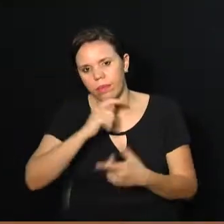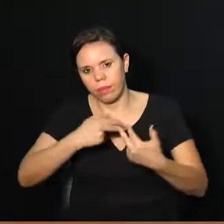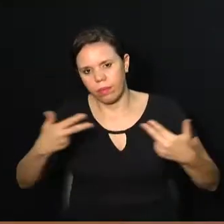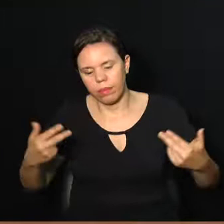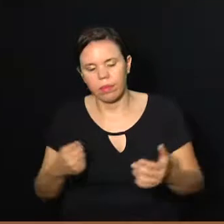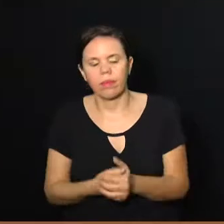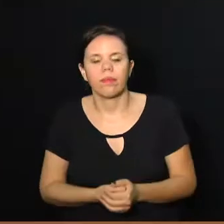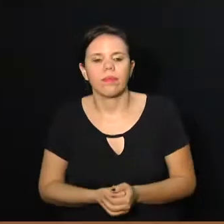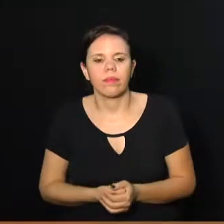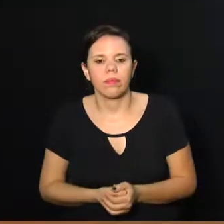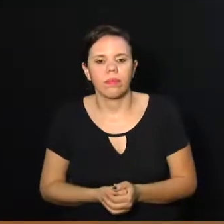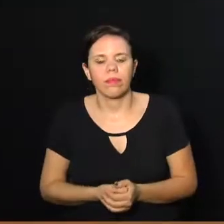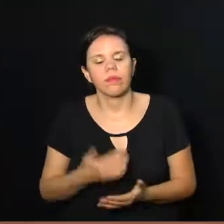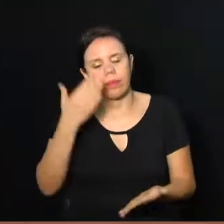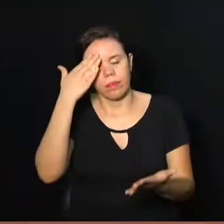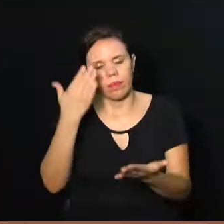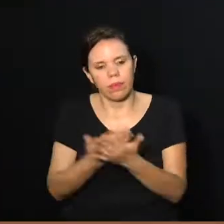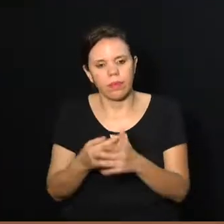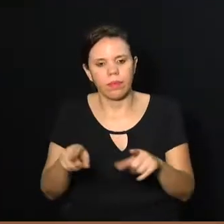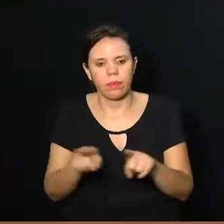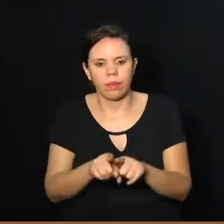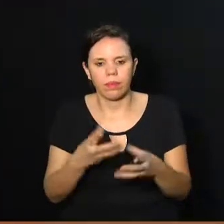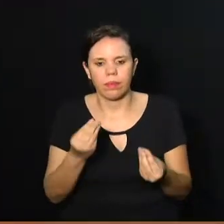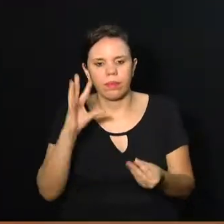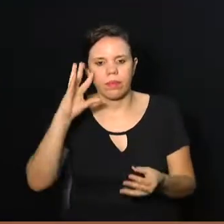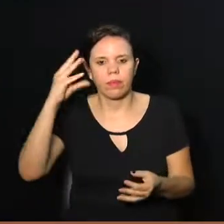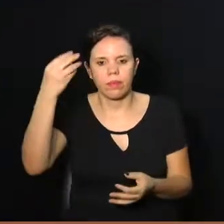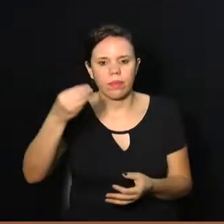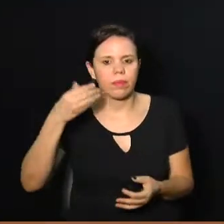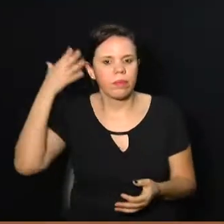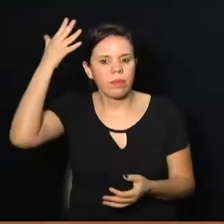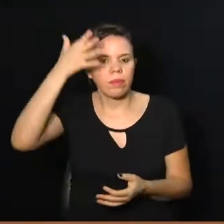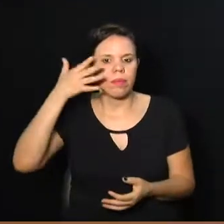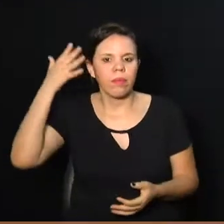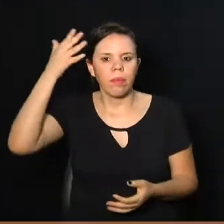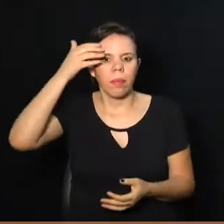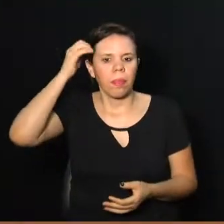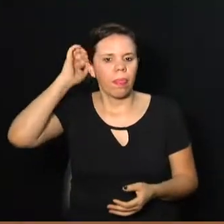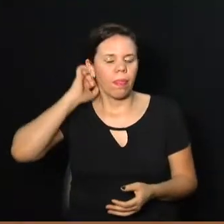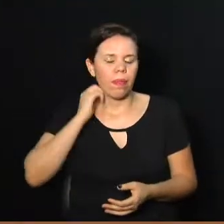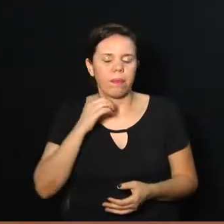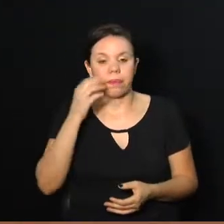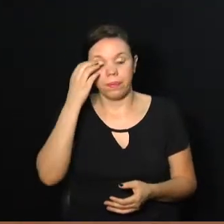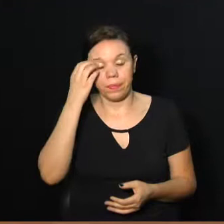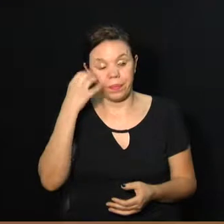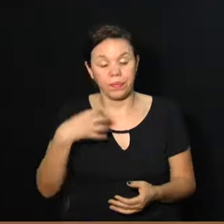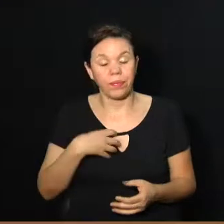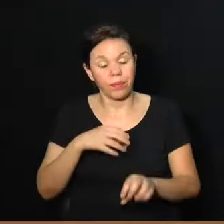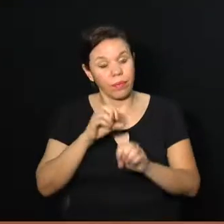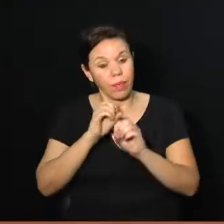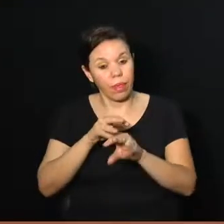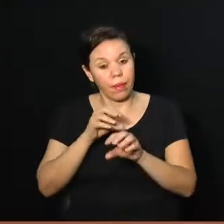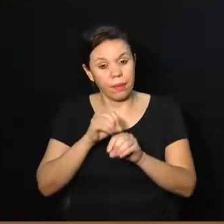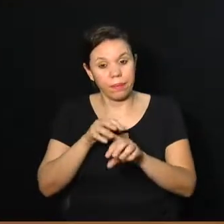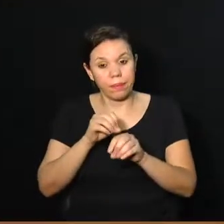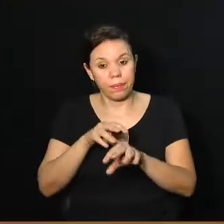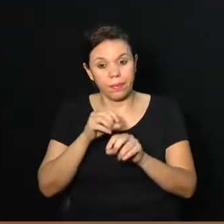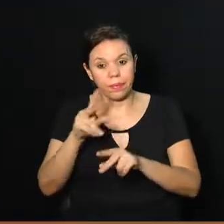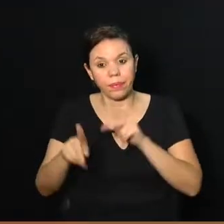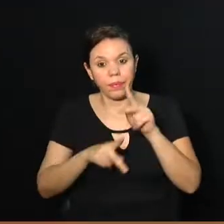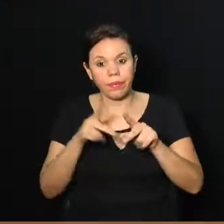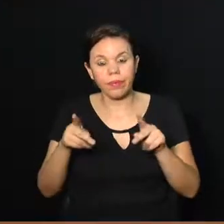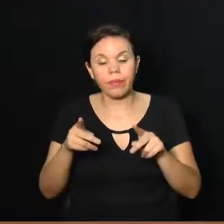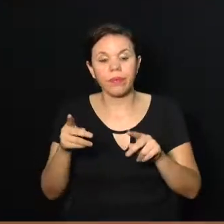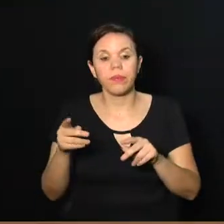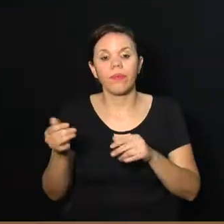questão da prevenção através do conhecimento, das palestras, dessa forma educativa de